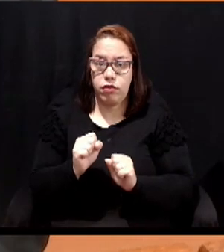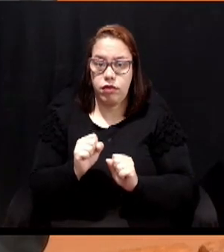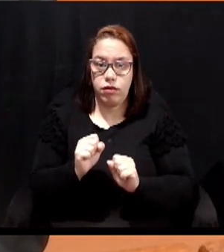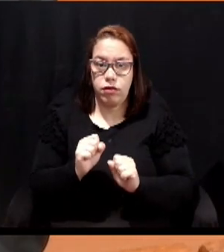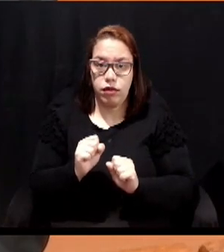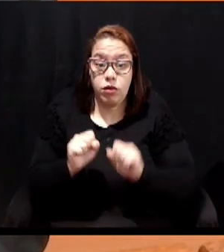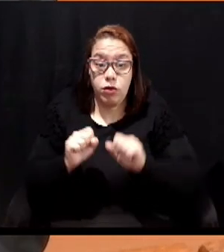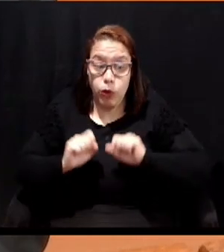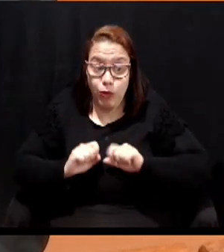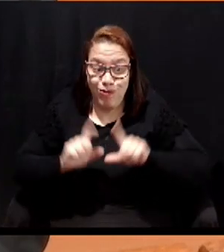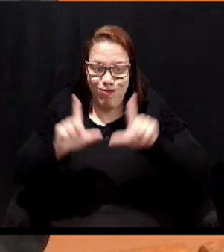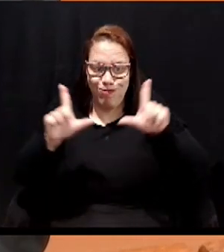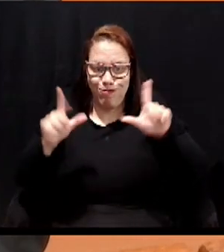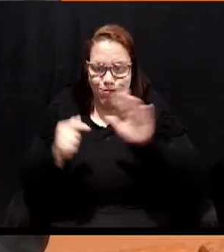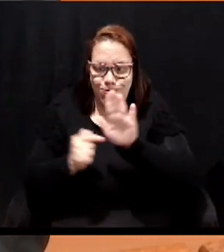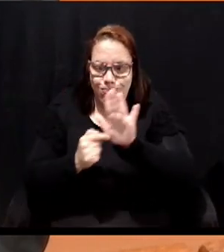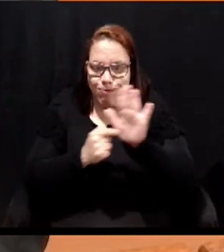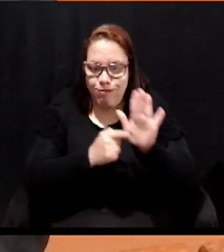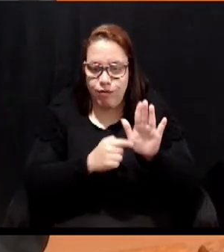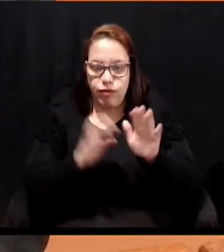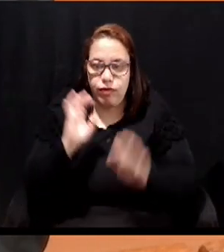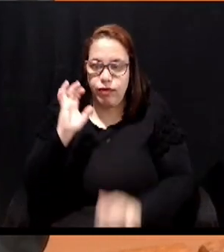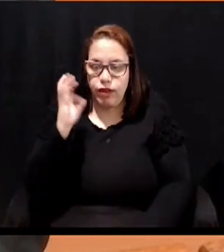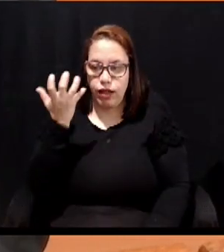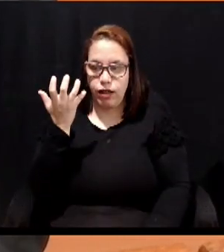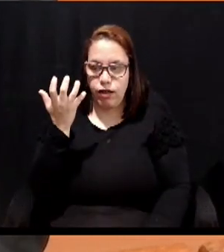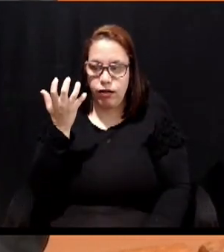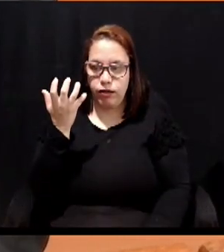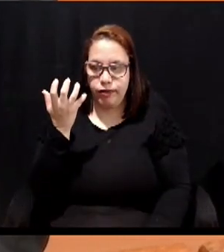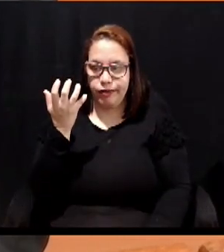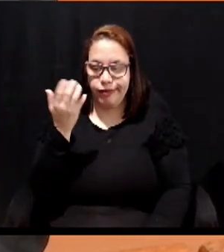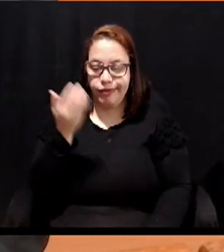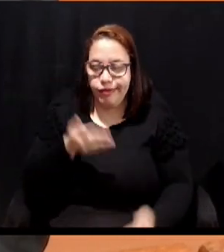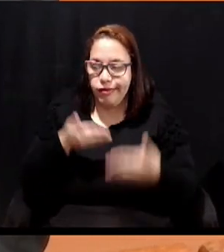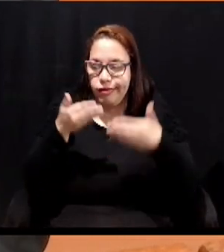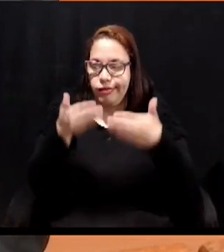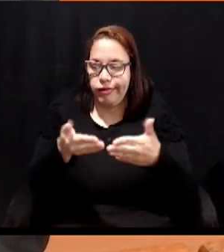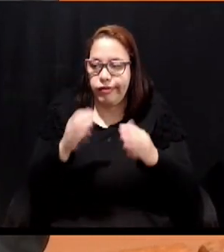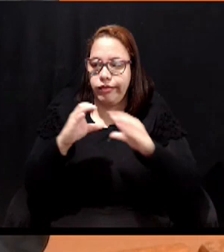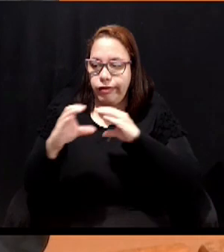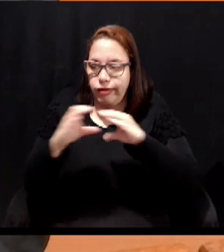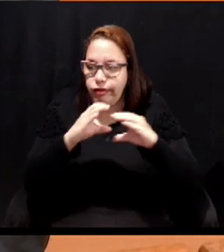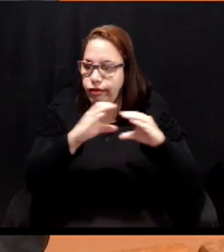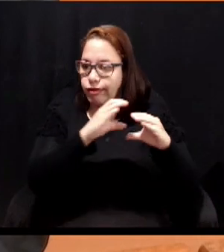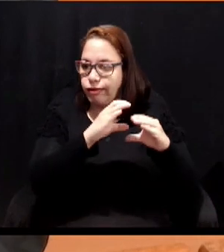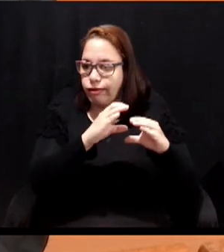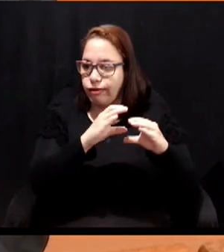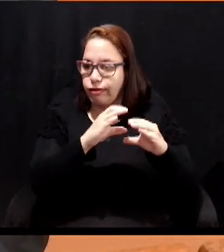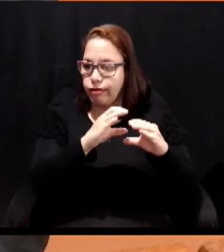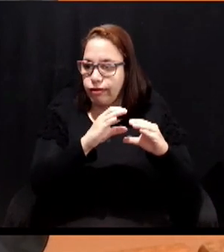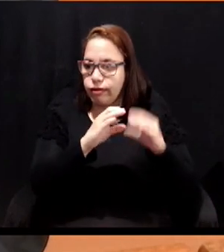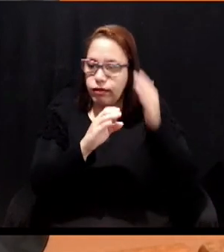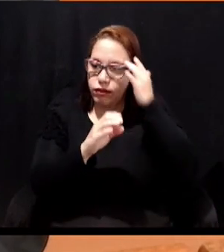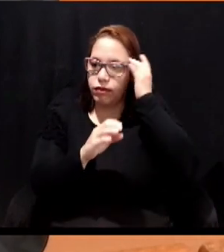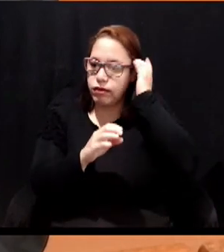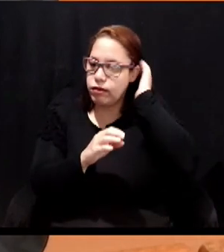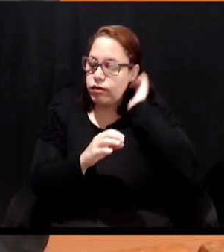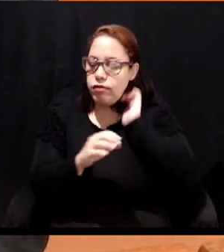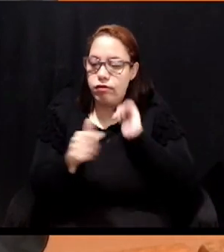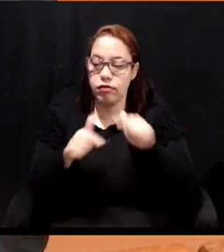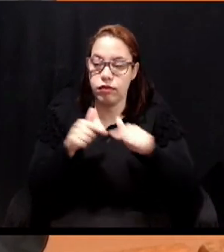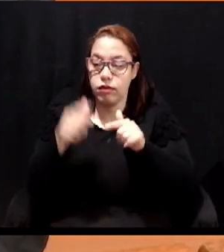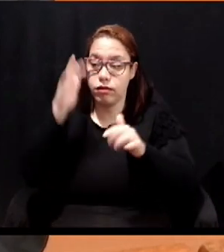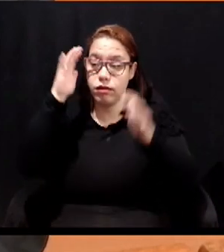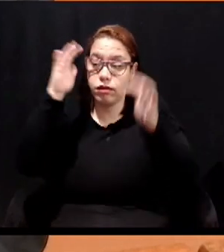publicidade às coisas que estão acontecendo, que é uma forma de levar essa comunicação e trabalhar as ideias